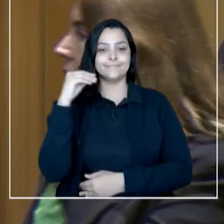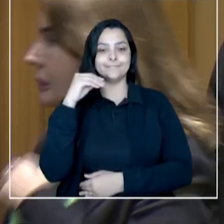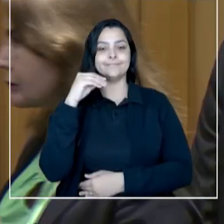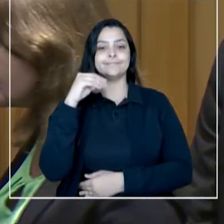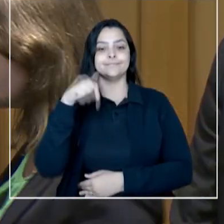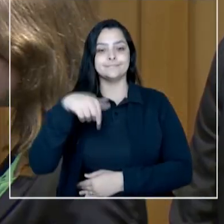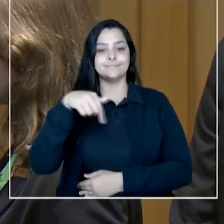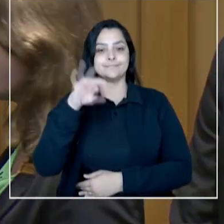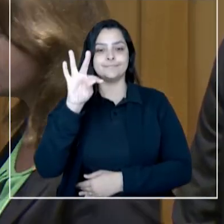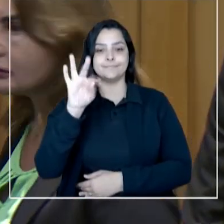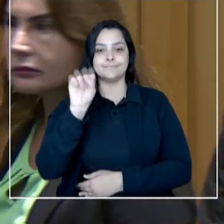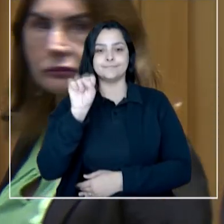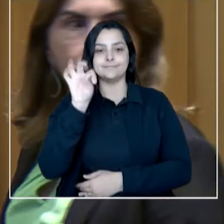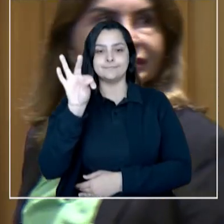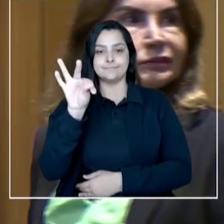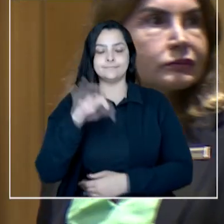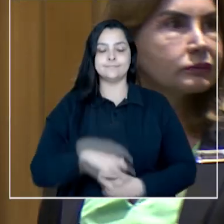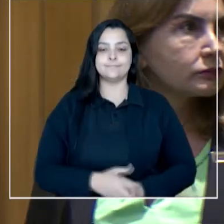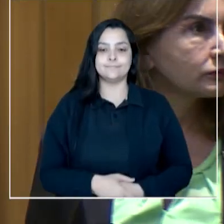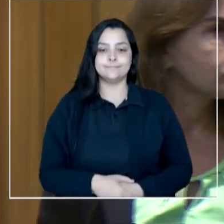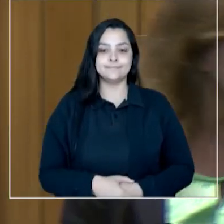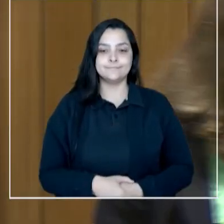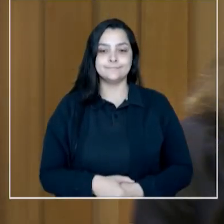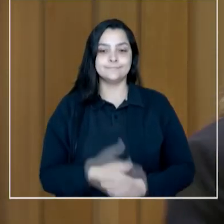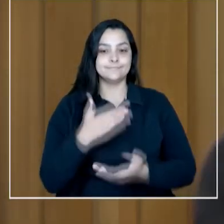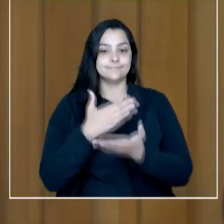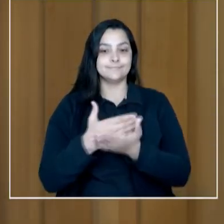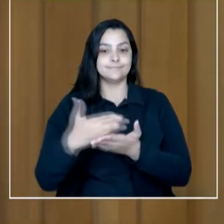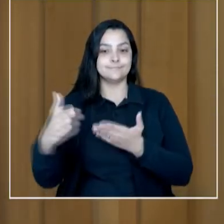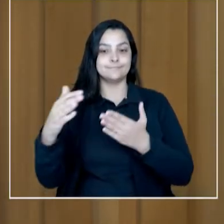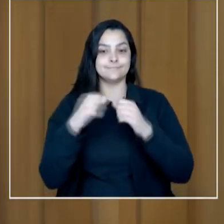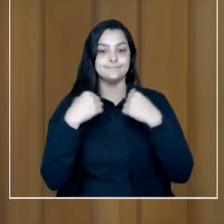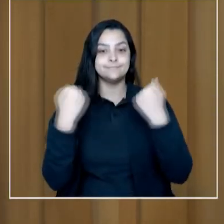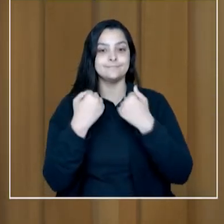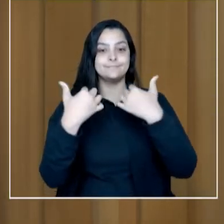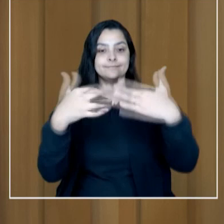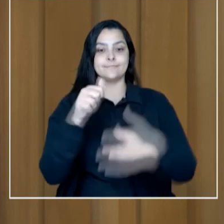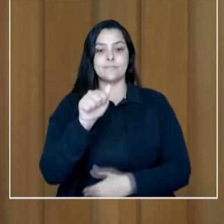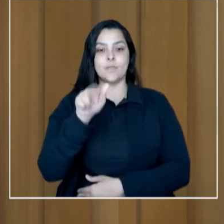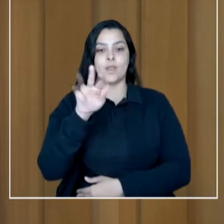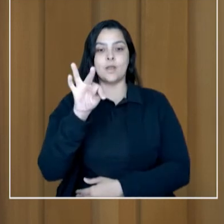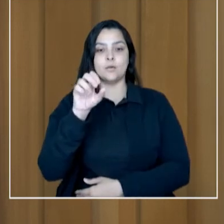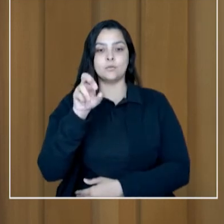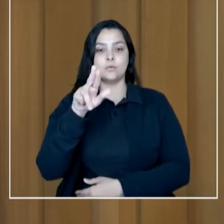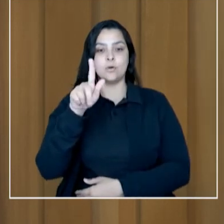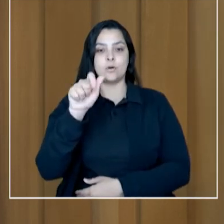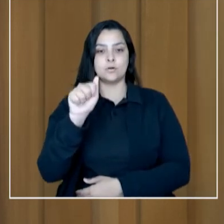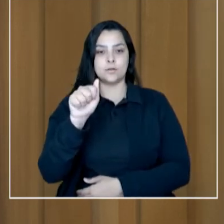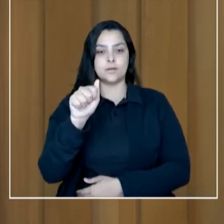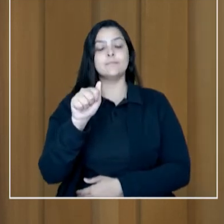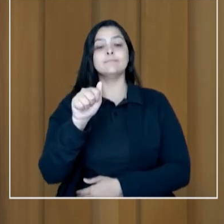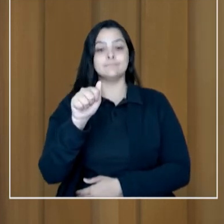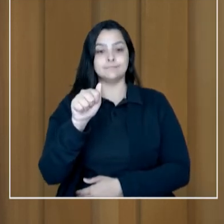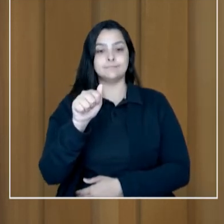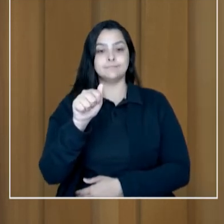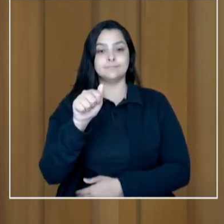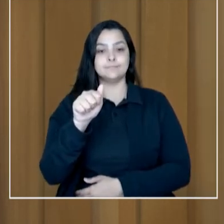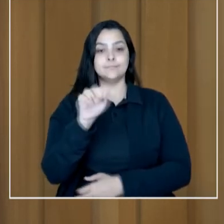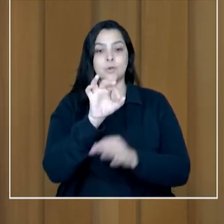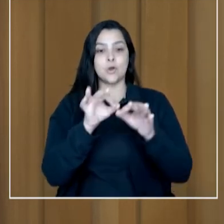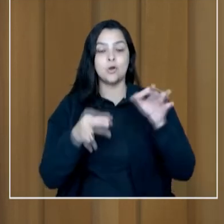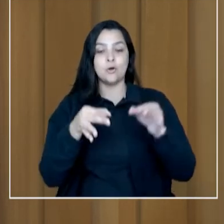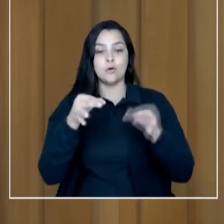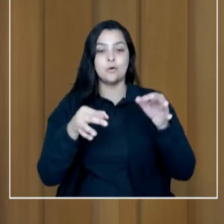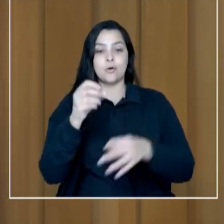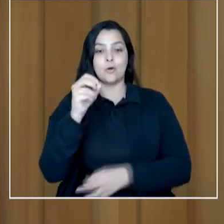TST. Tem início a solenidade de outorga da Comenda da Ordem do Mérito